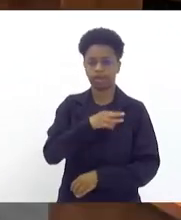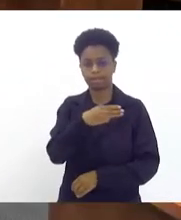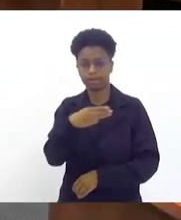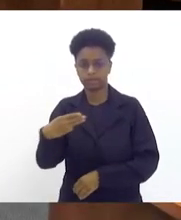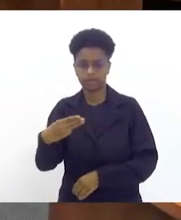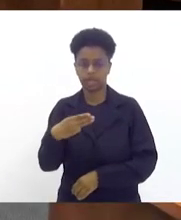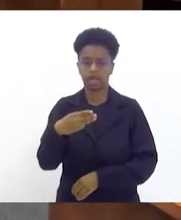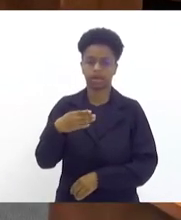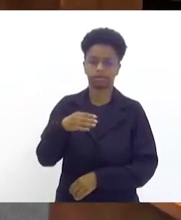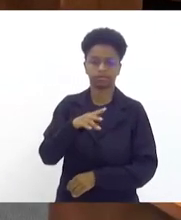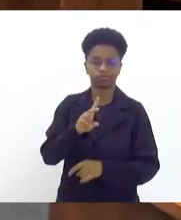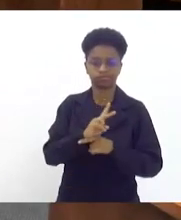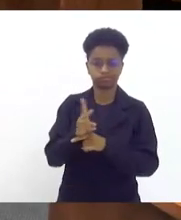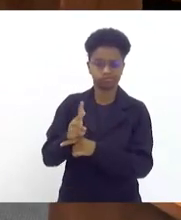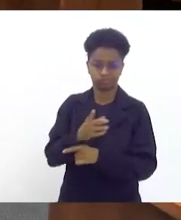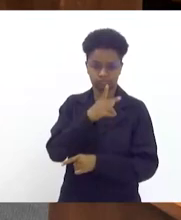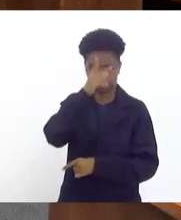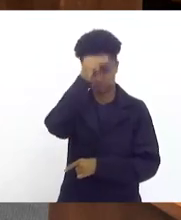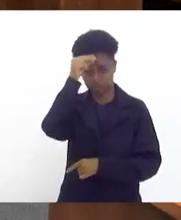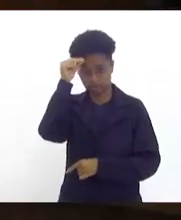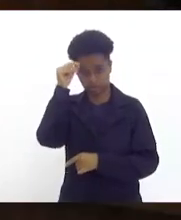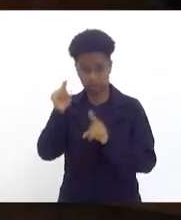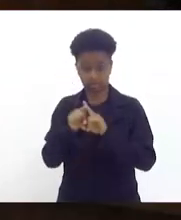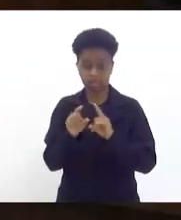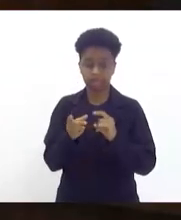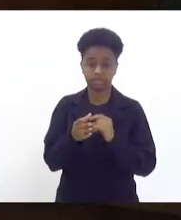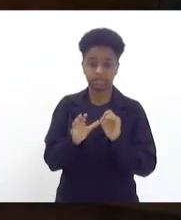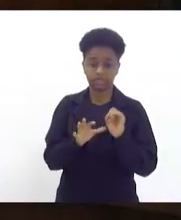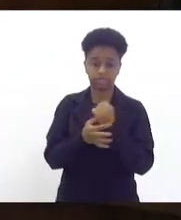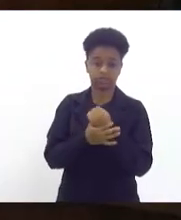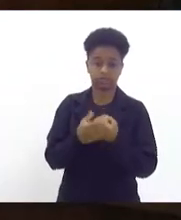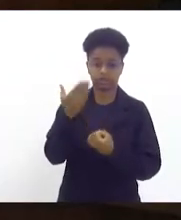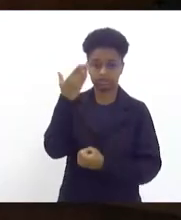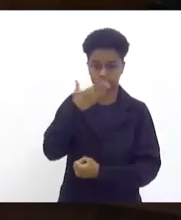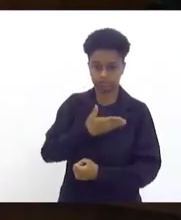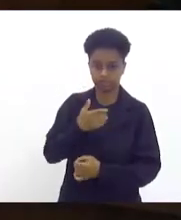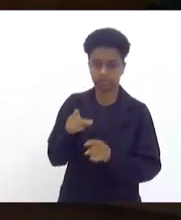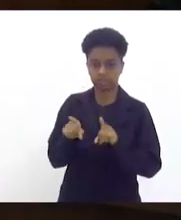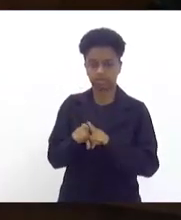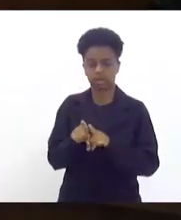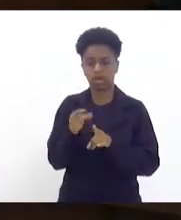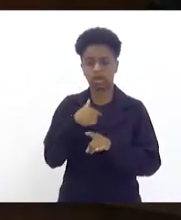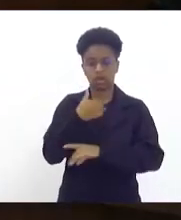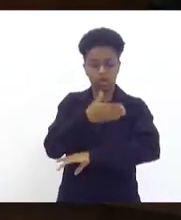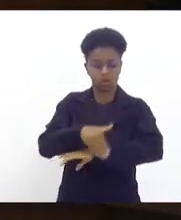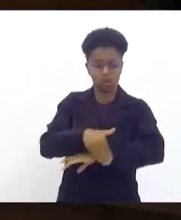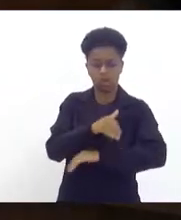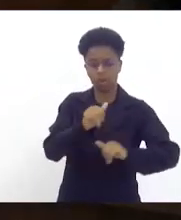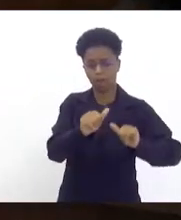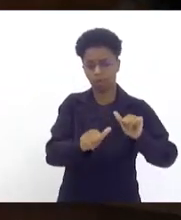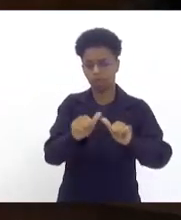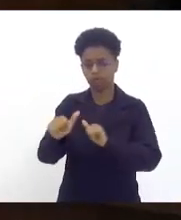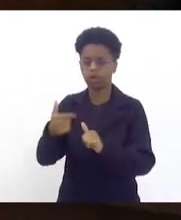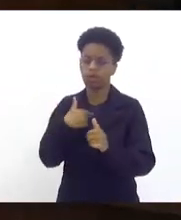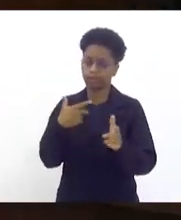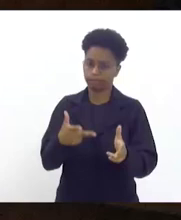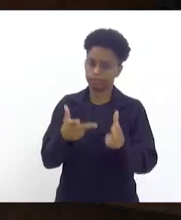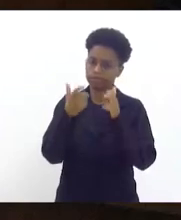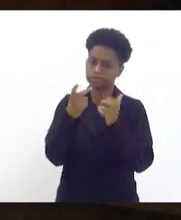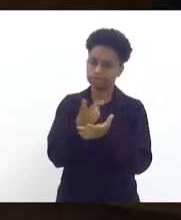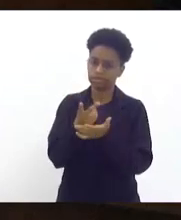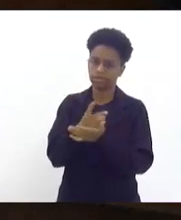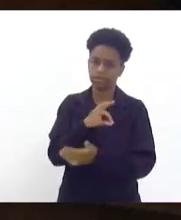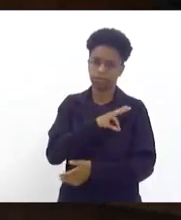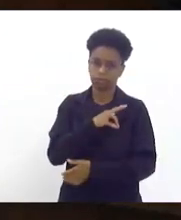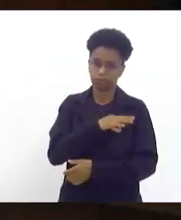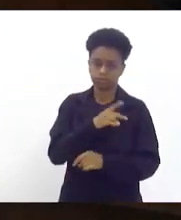do segurança presente quando eu eu saio da Marquês de Valença entra na Carmela adulta sempre vejo a segurança presente fazendo